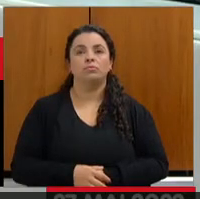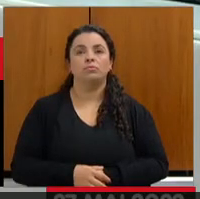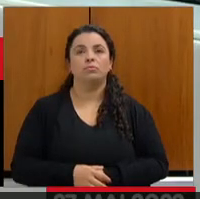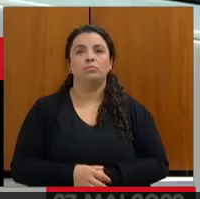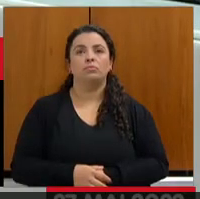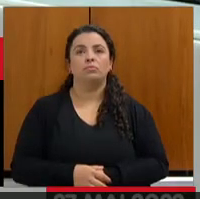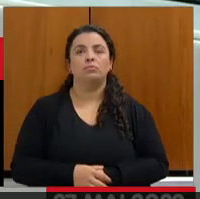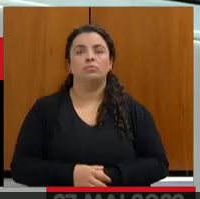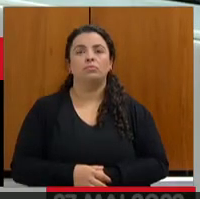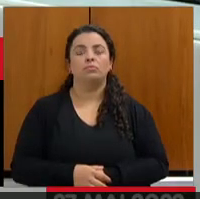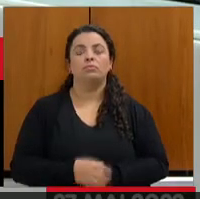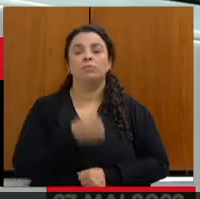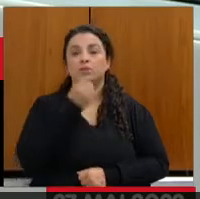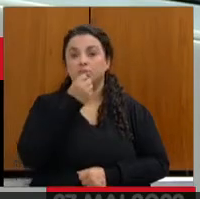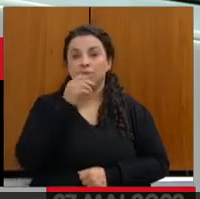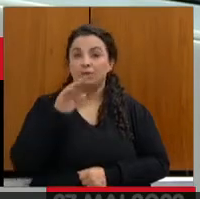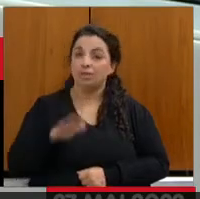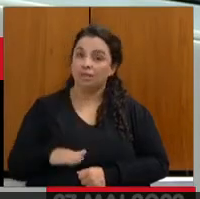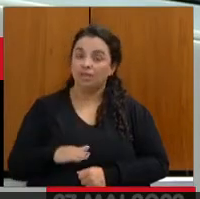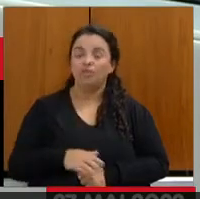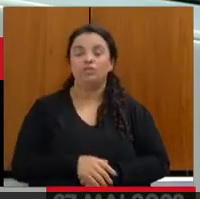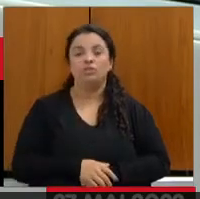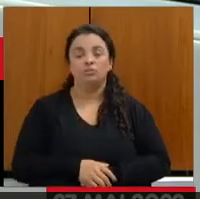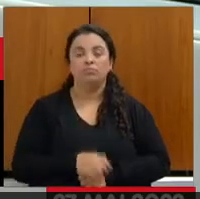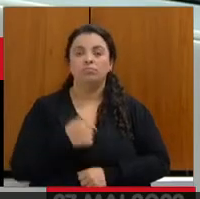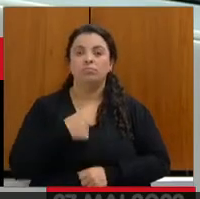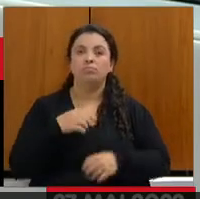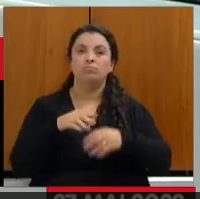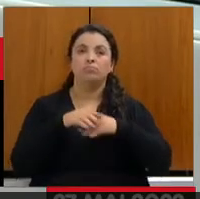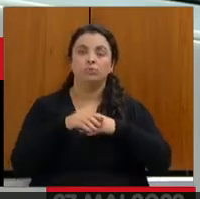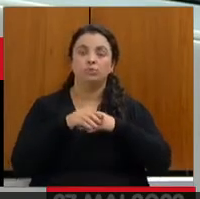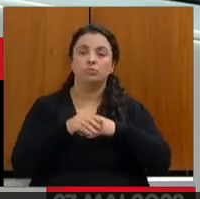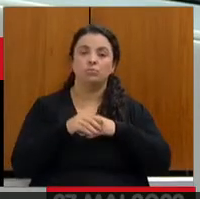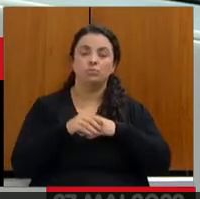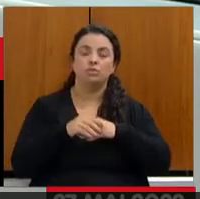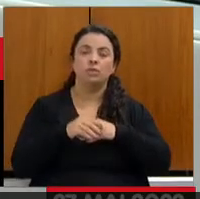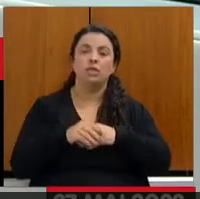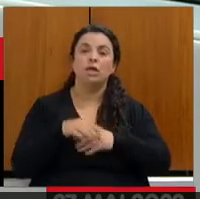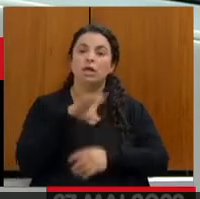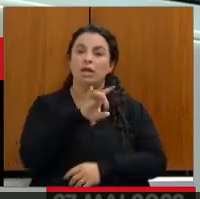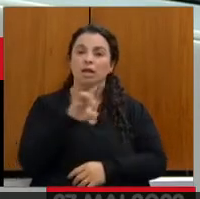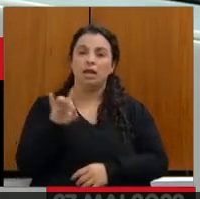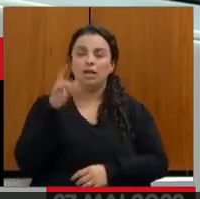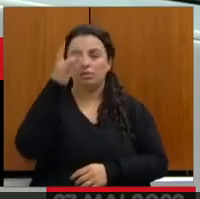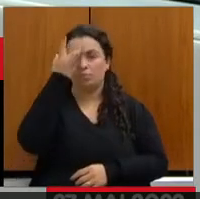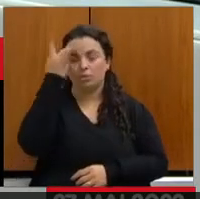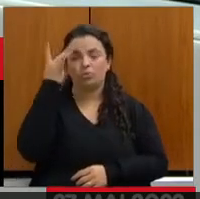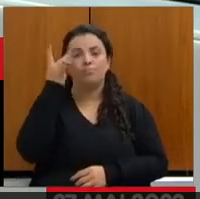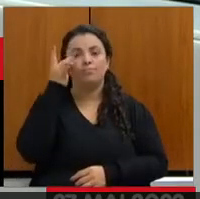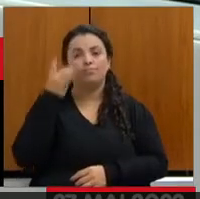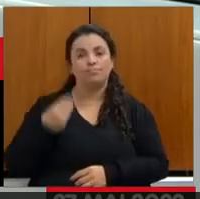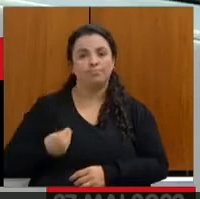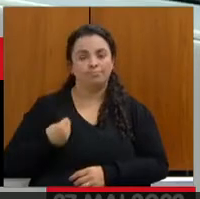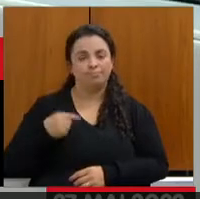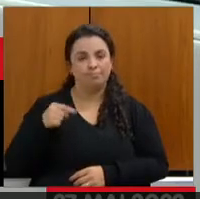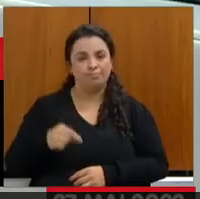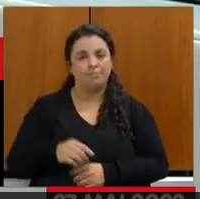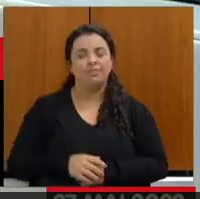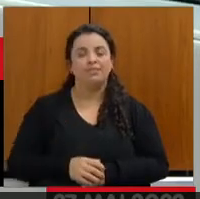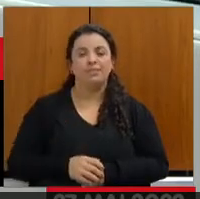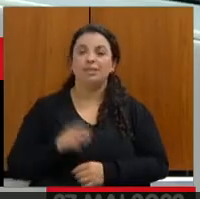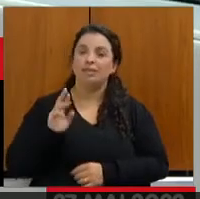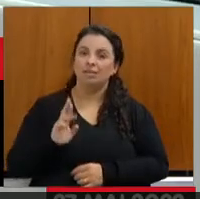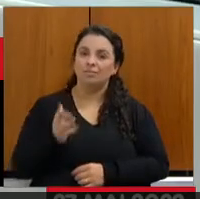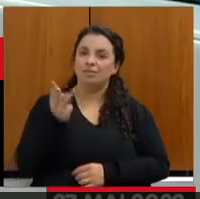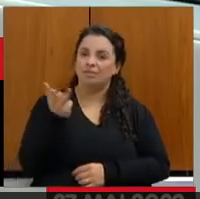Olá boa tarde quero cumprimentar a cada uma de que está aqui hoje através das nossas três